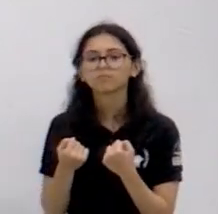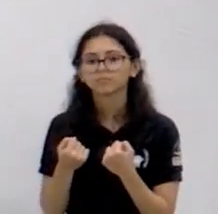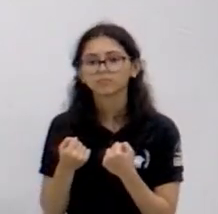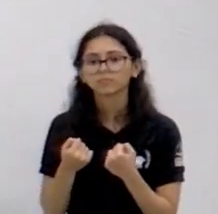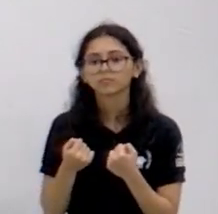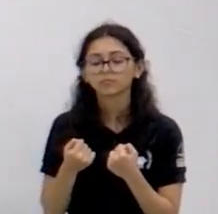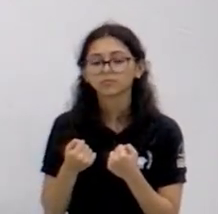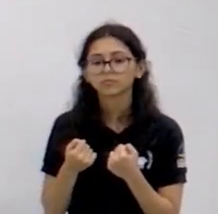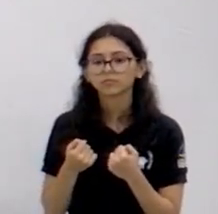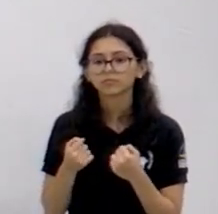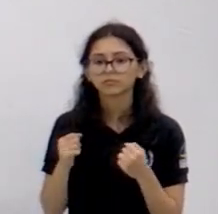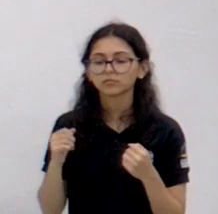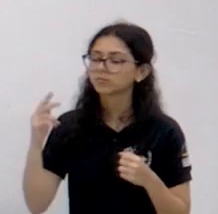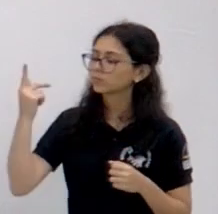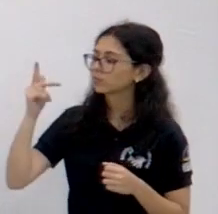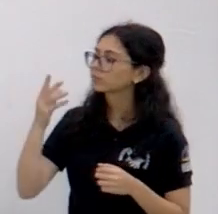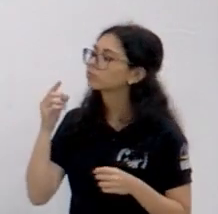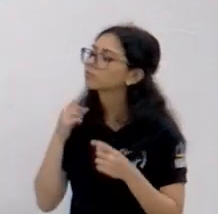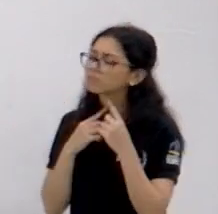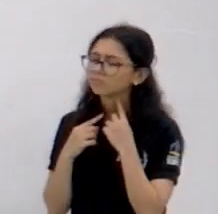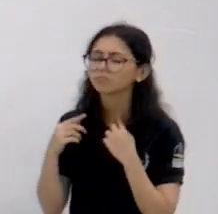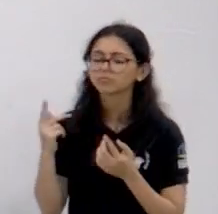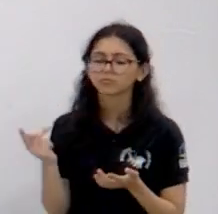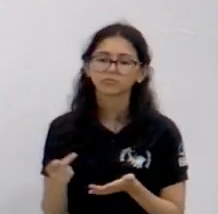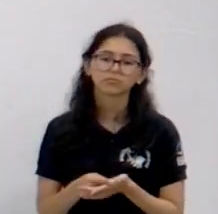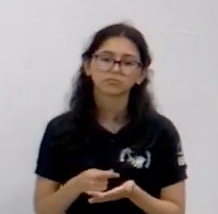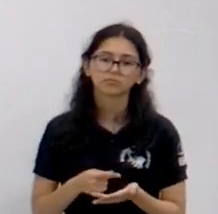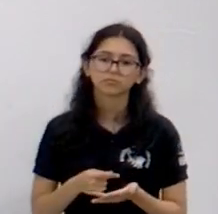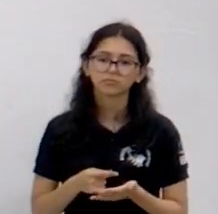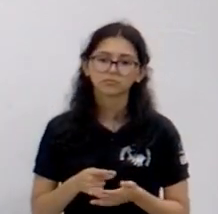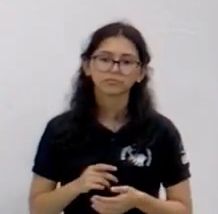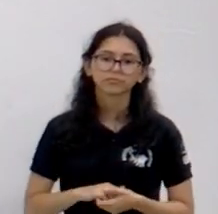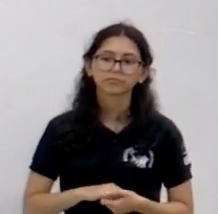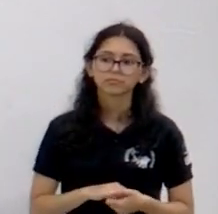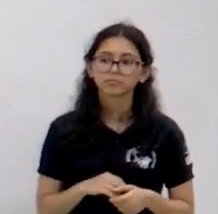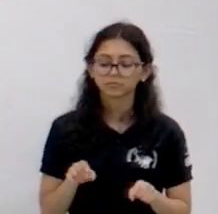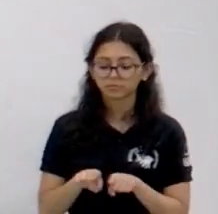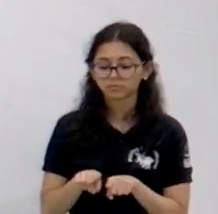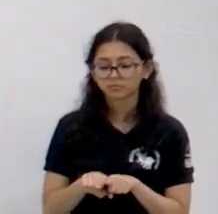uma citação do Charles Ellicott: